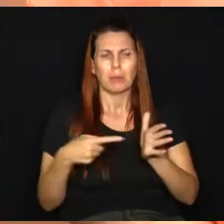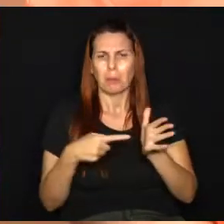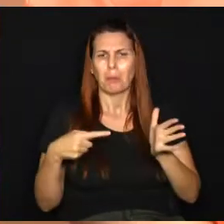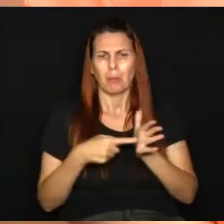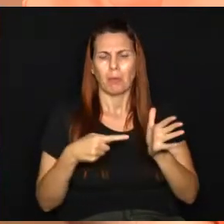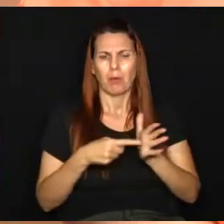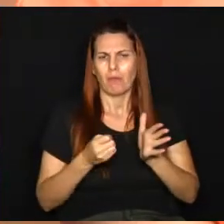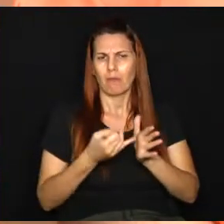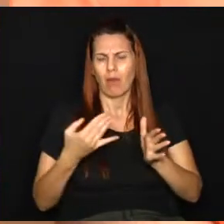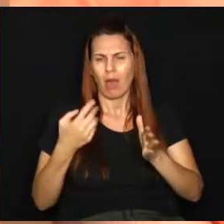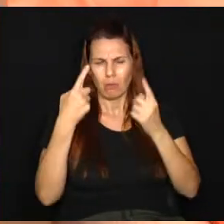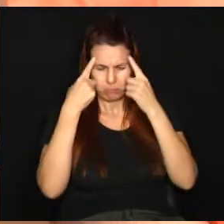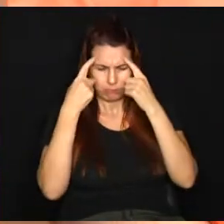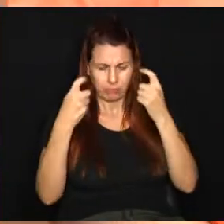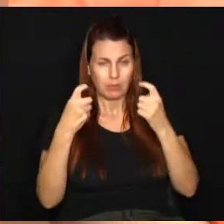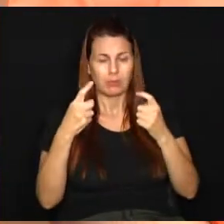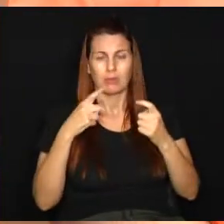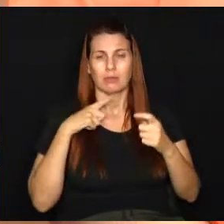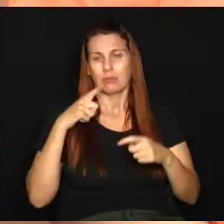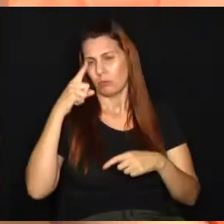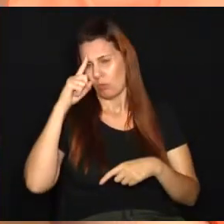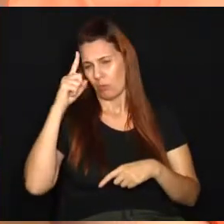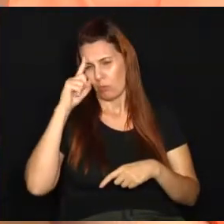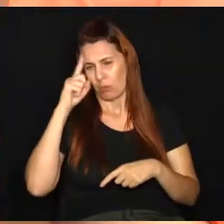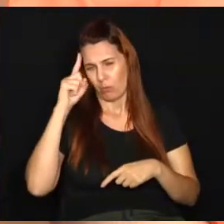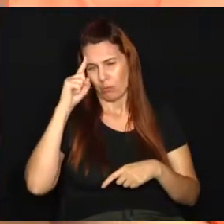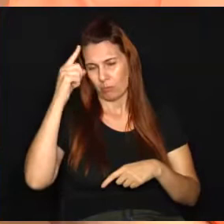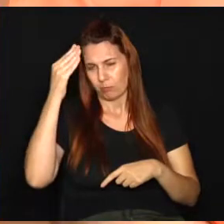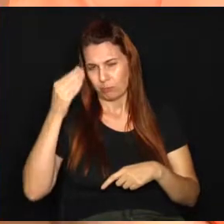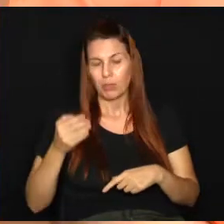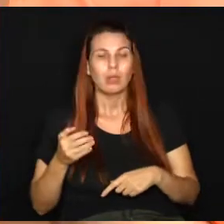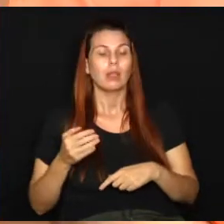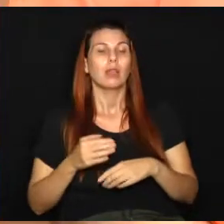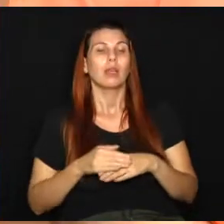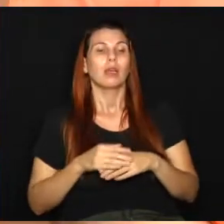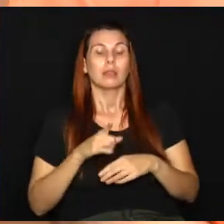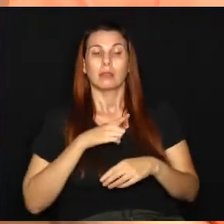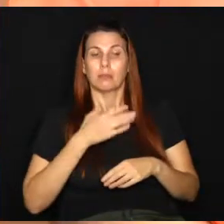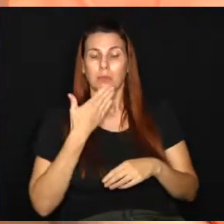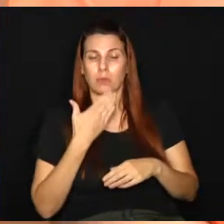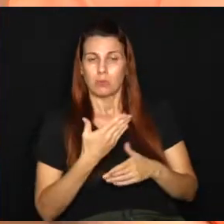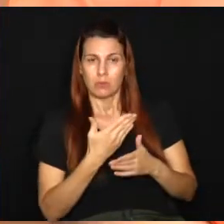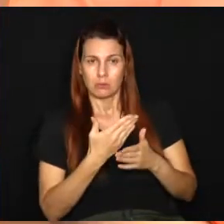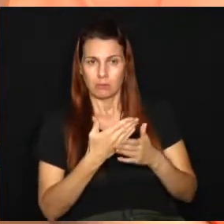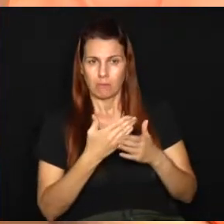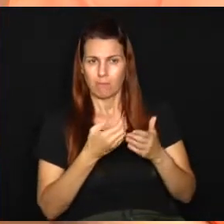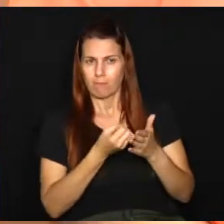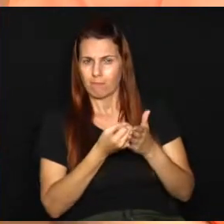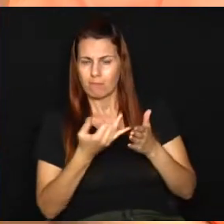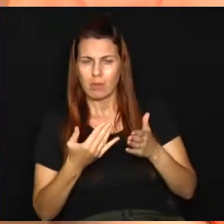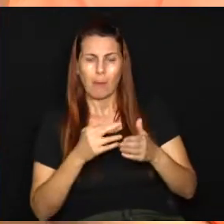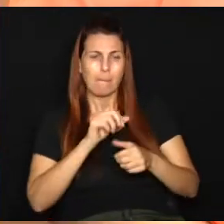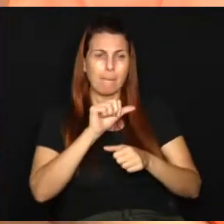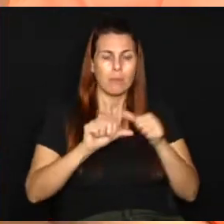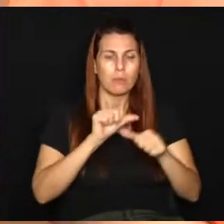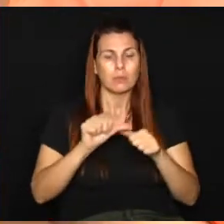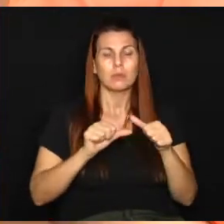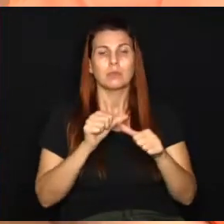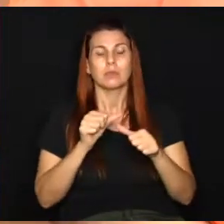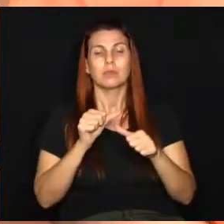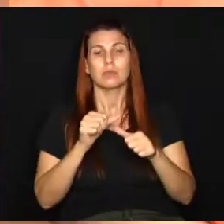das violências que nós sofremos no cotidiano, tem sugerido políticas públicas para enfrentar essas violências com